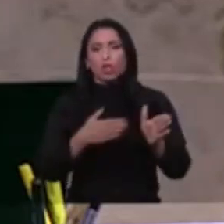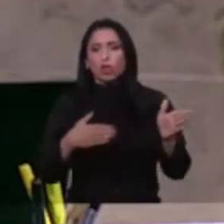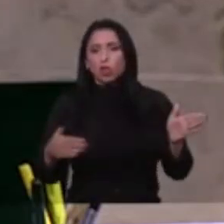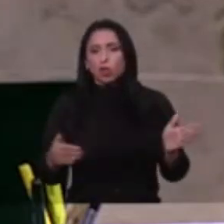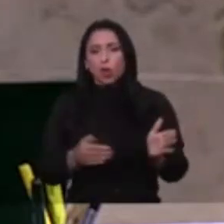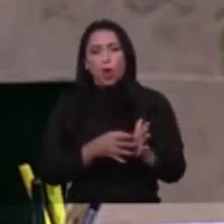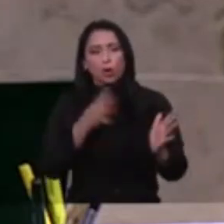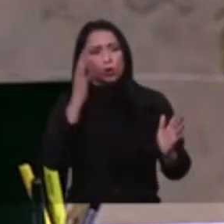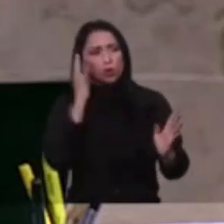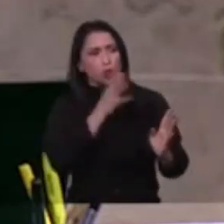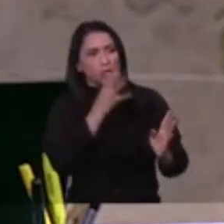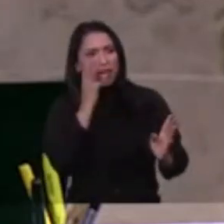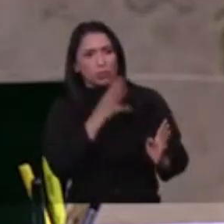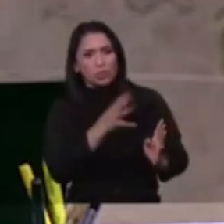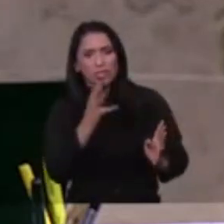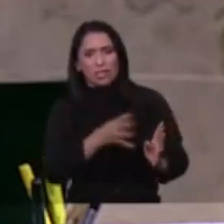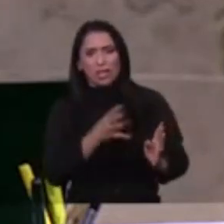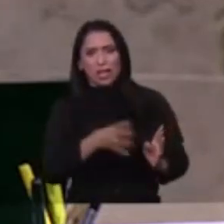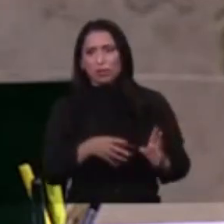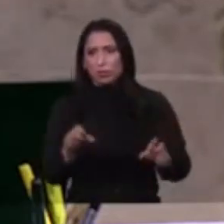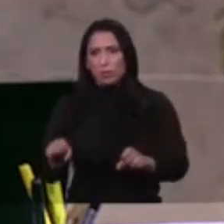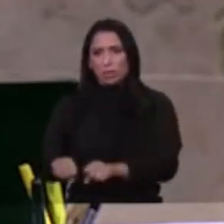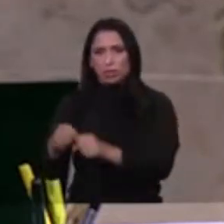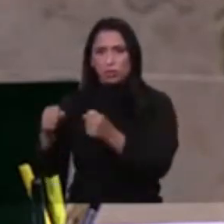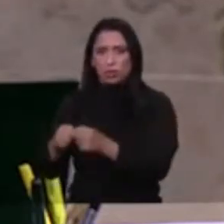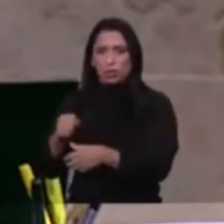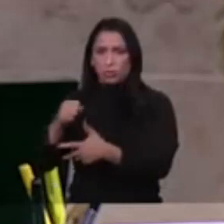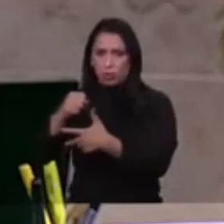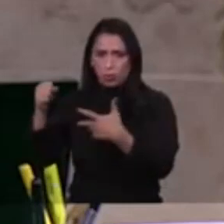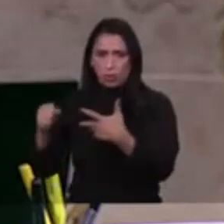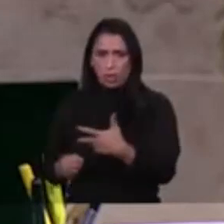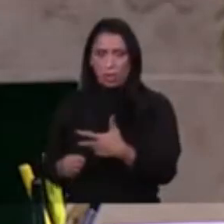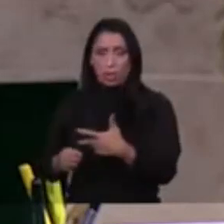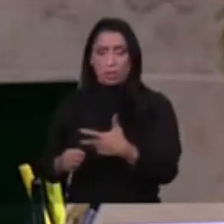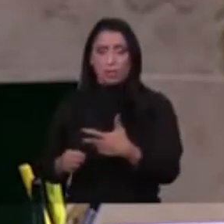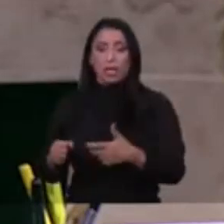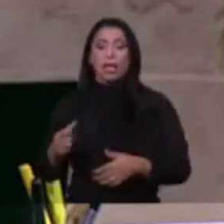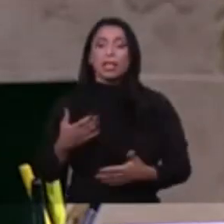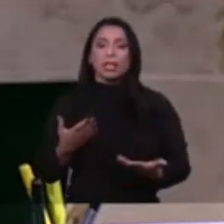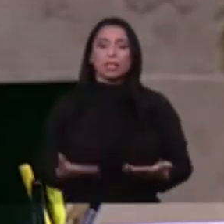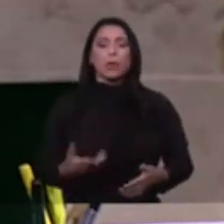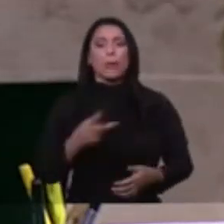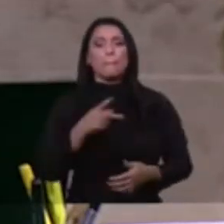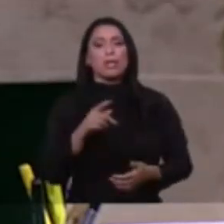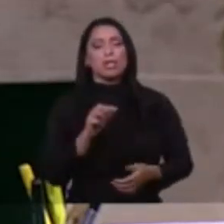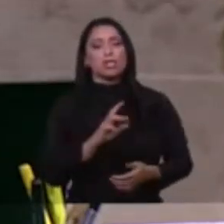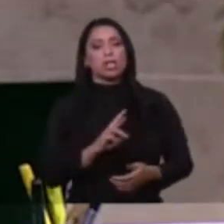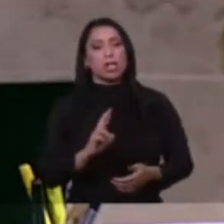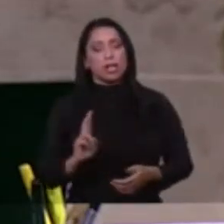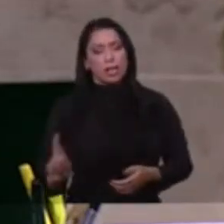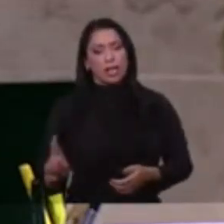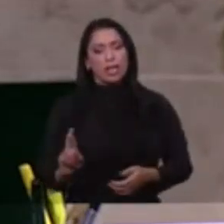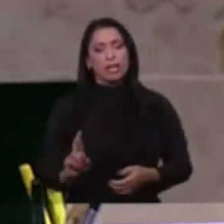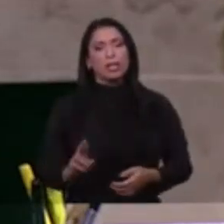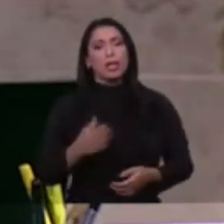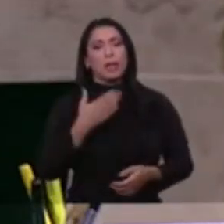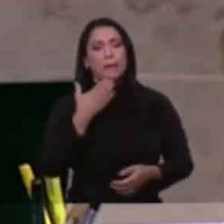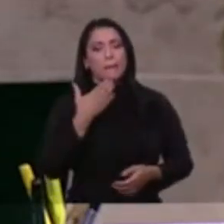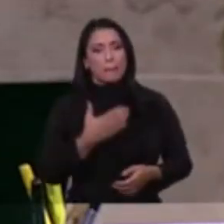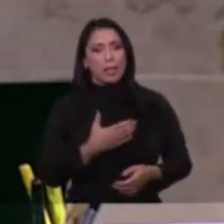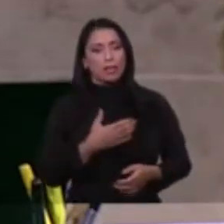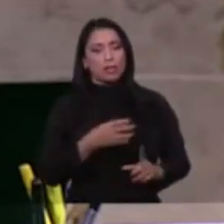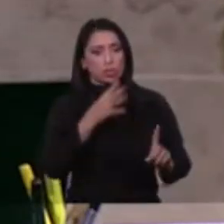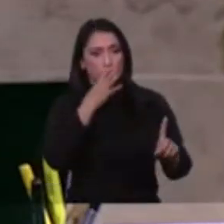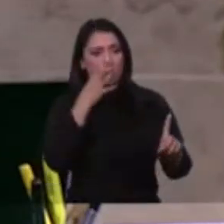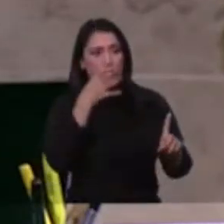e destruição das sedes dos três poderes da República. Assim, a PGR requer que o acusado seja